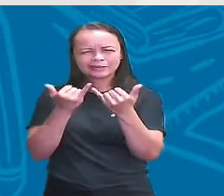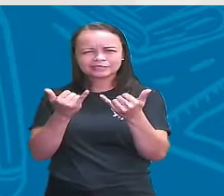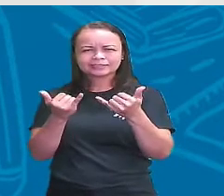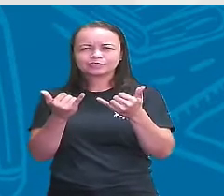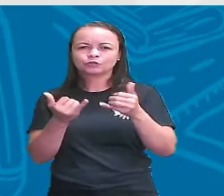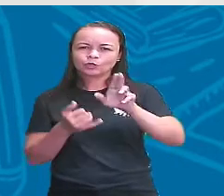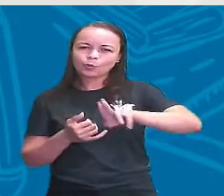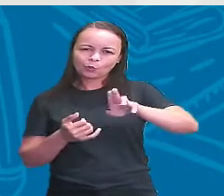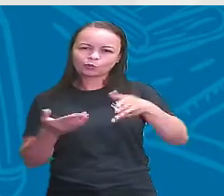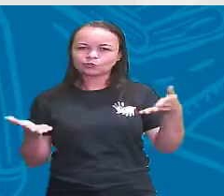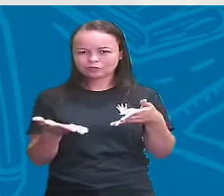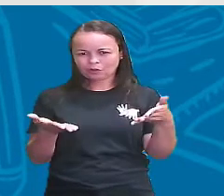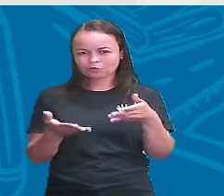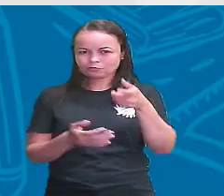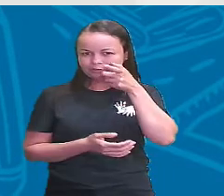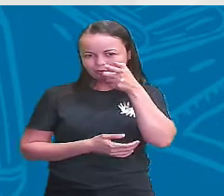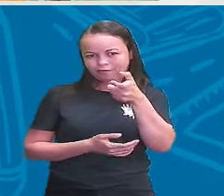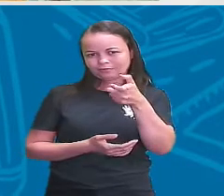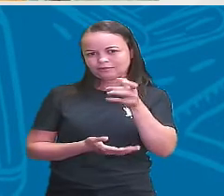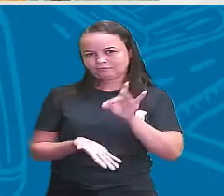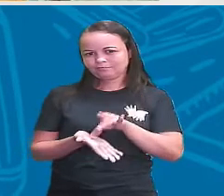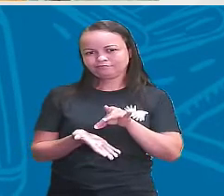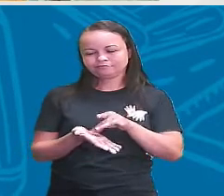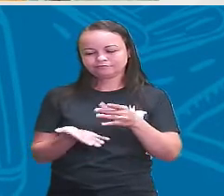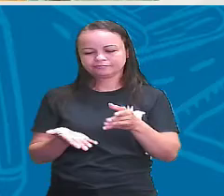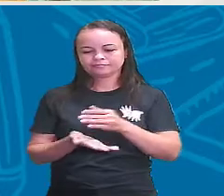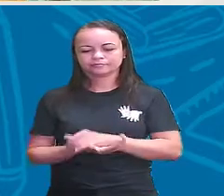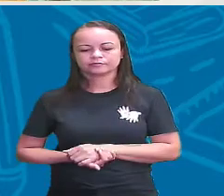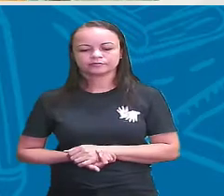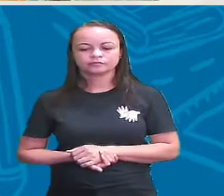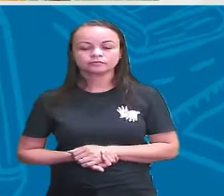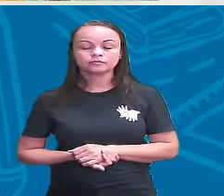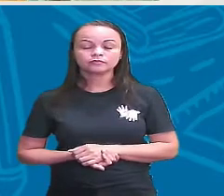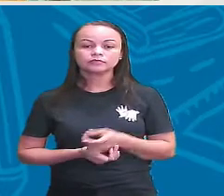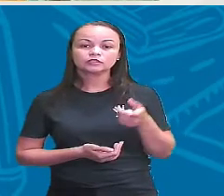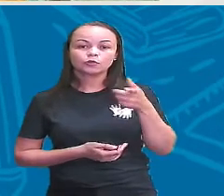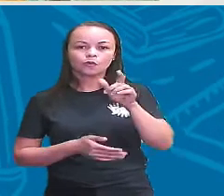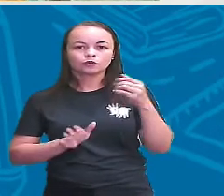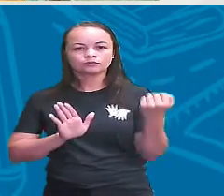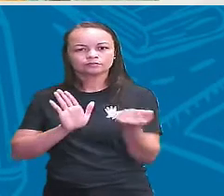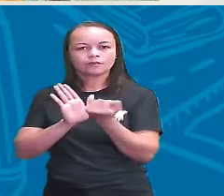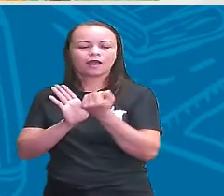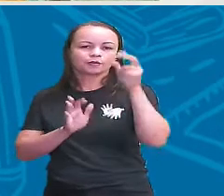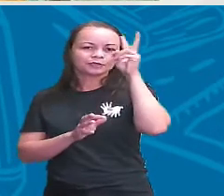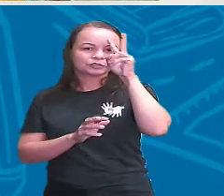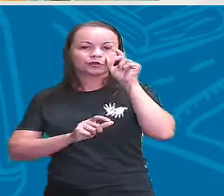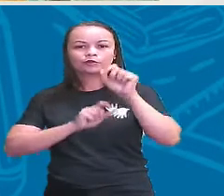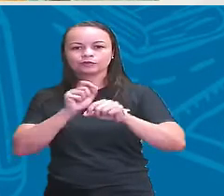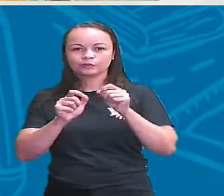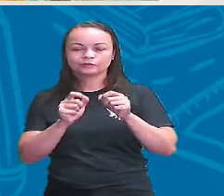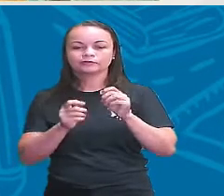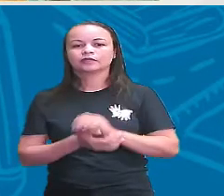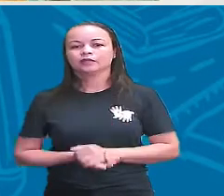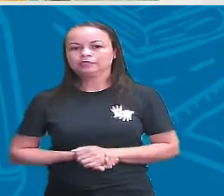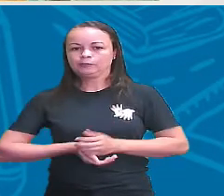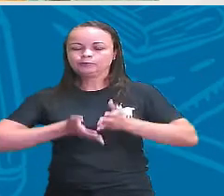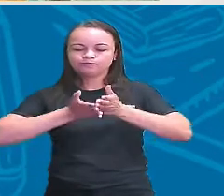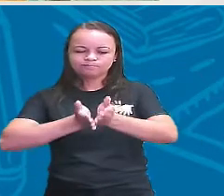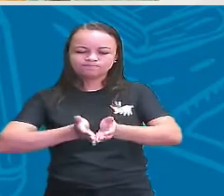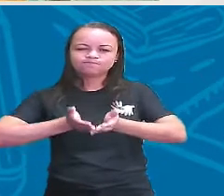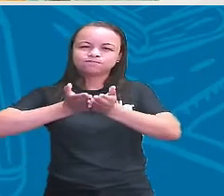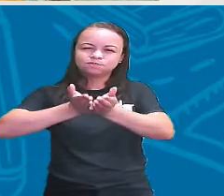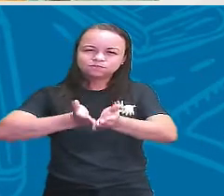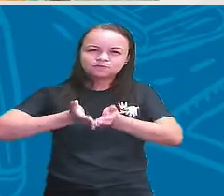usa hoje. Não é interessante? Um outro marco histórico que eu trouxe para vocês são as grandes